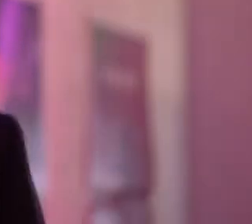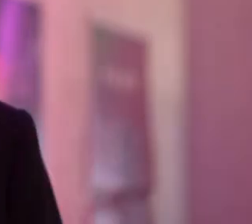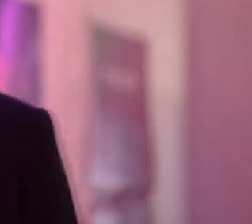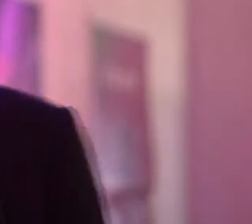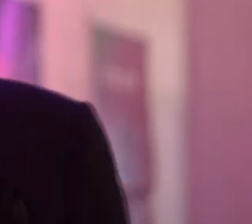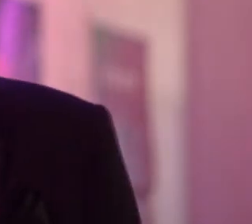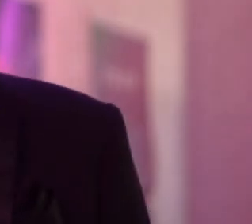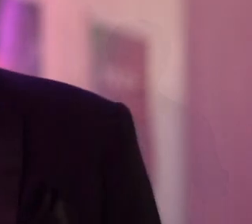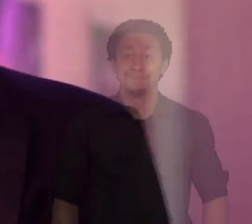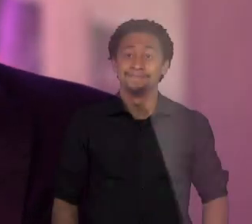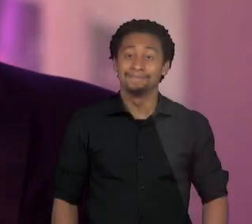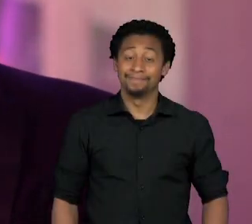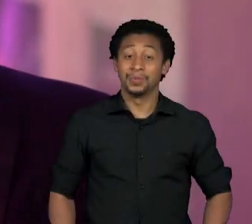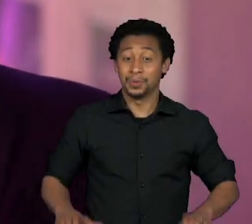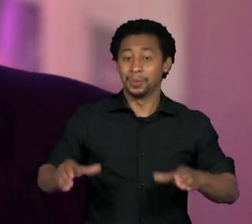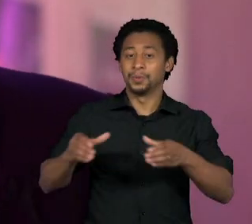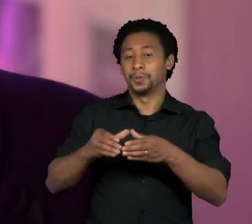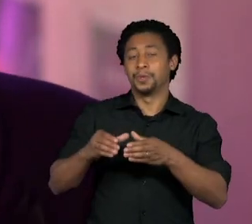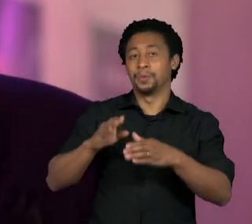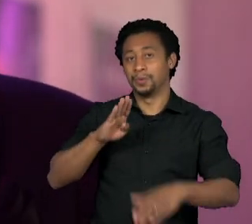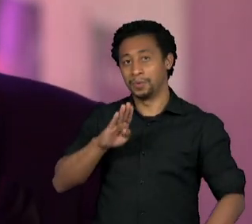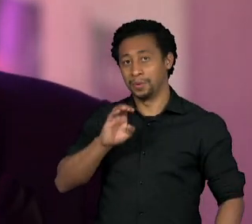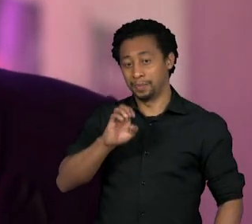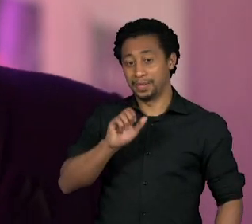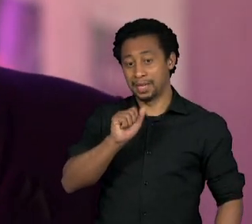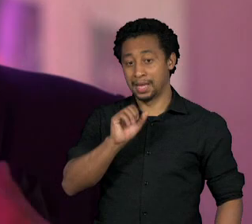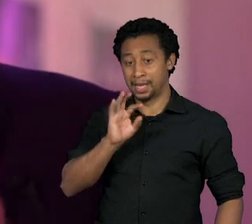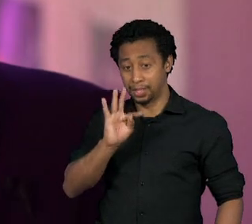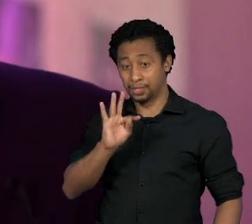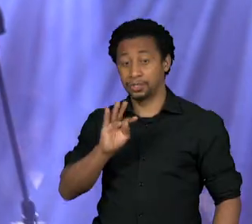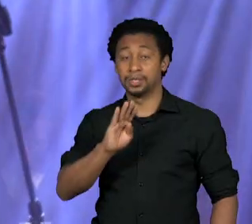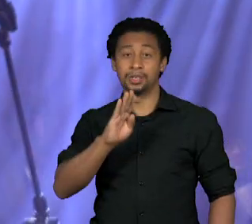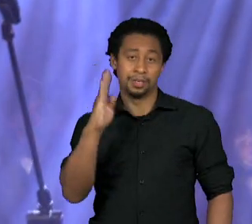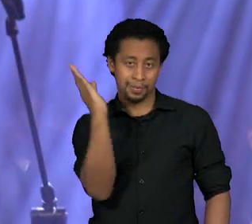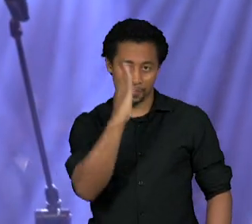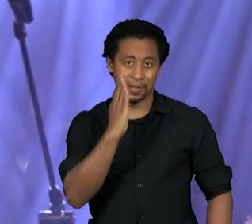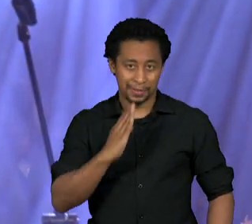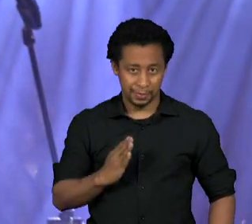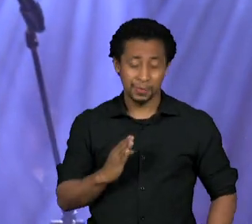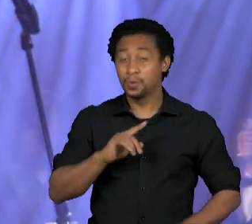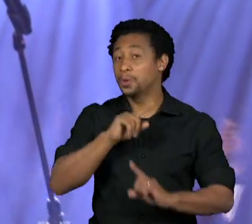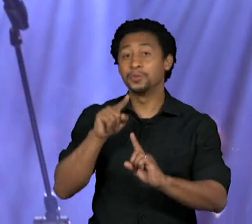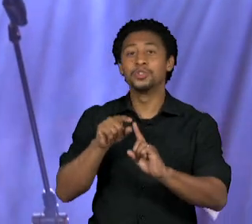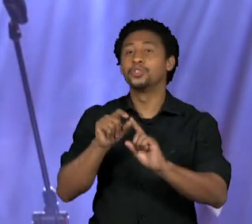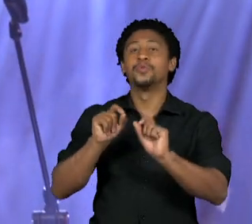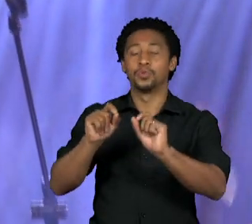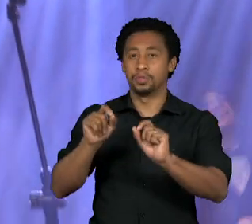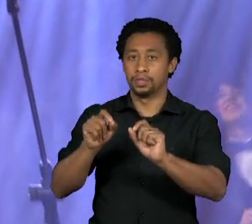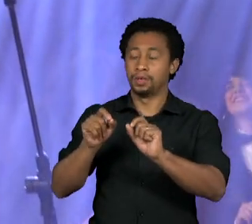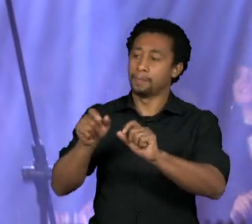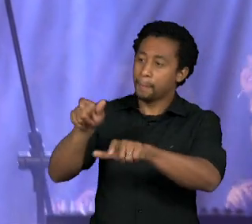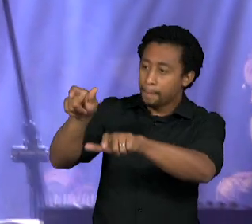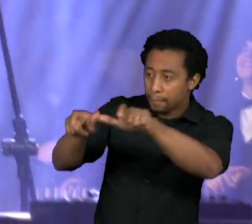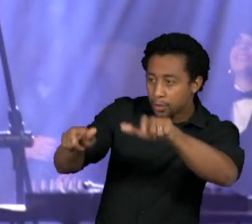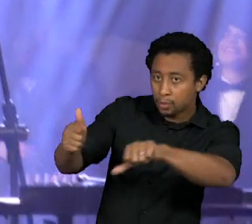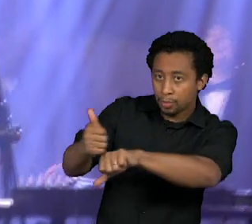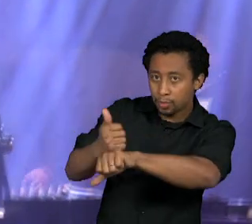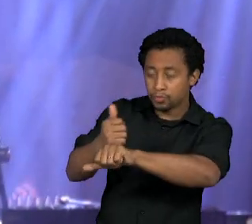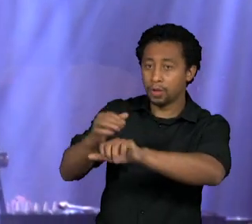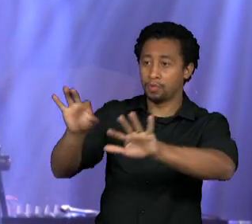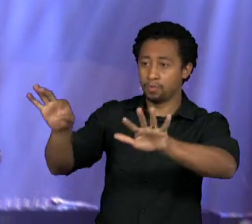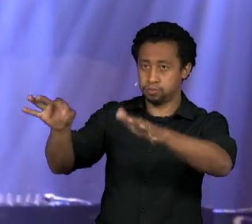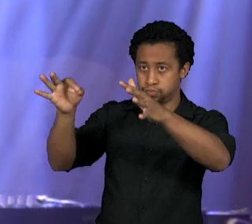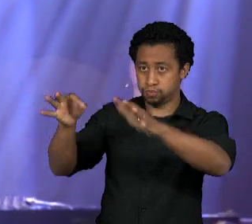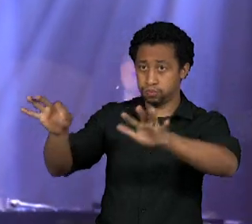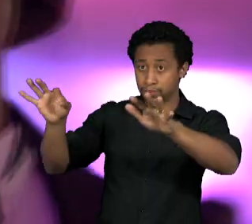A Beat Brasilis Orquestra é uma orquestra de beatmakers que tem o intuito de samplear maestros clássicos da música brasileira, clássicos